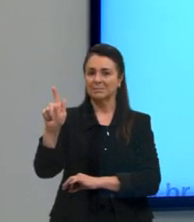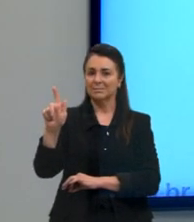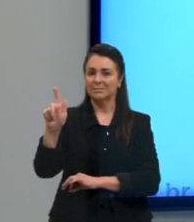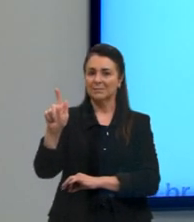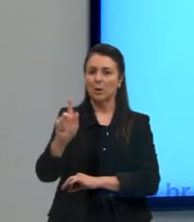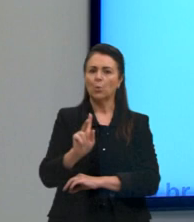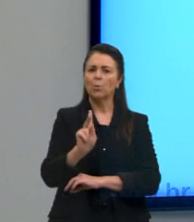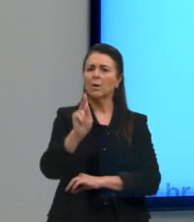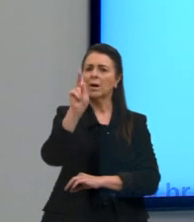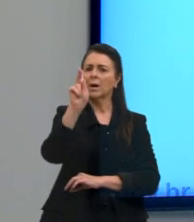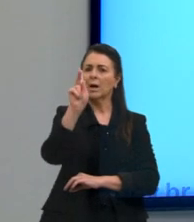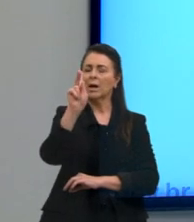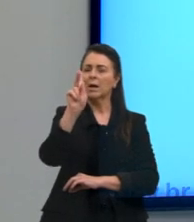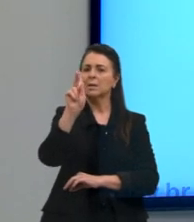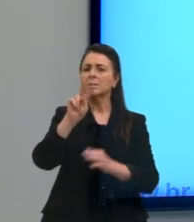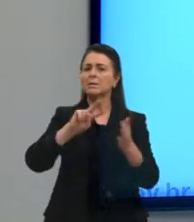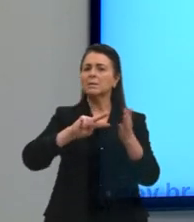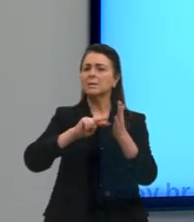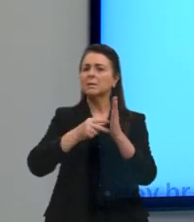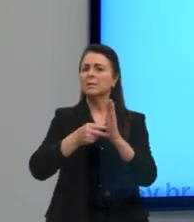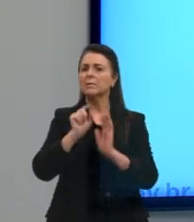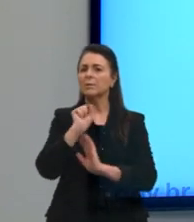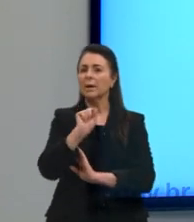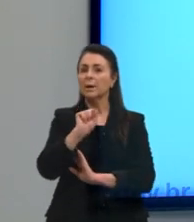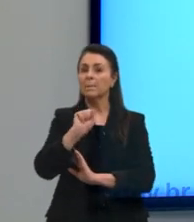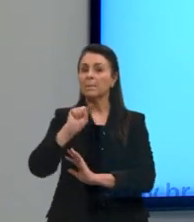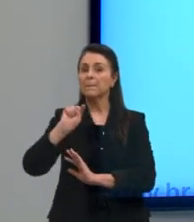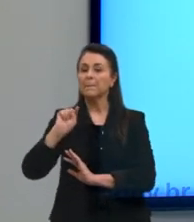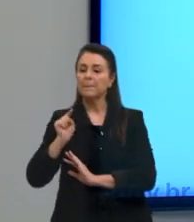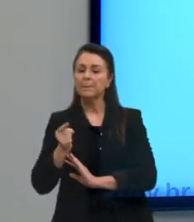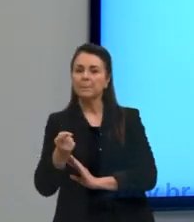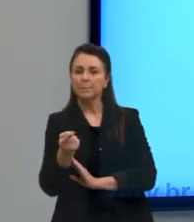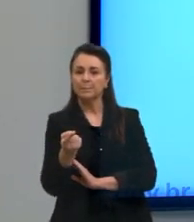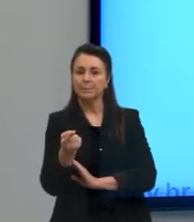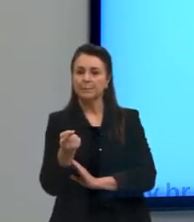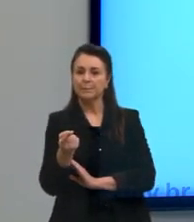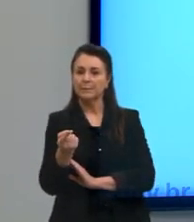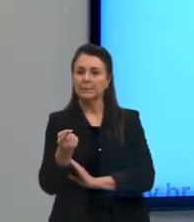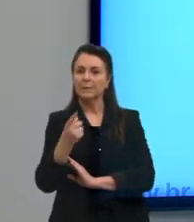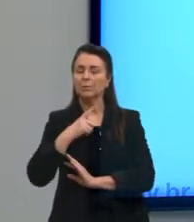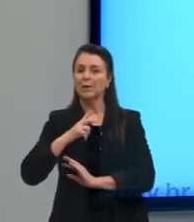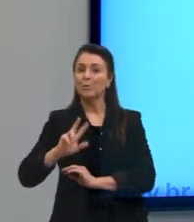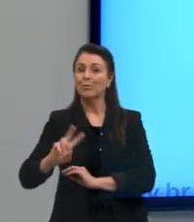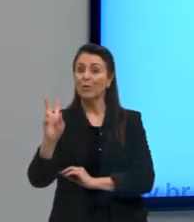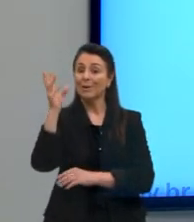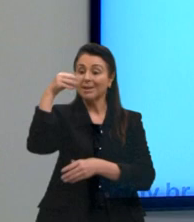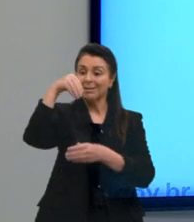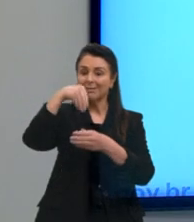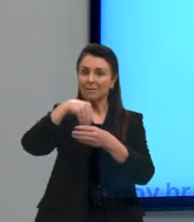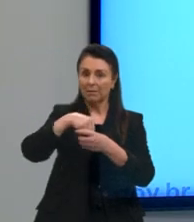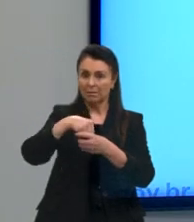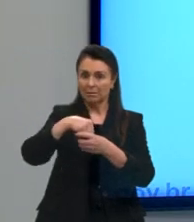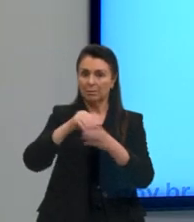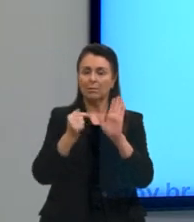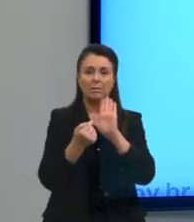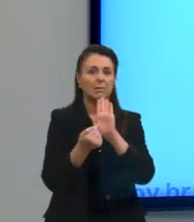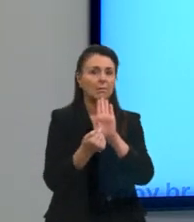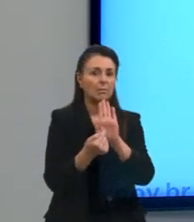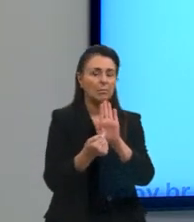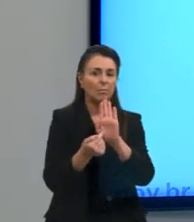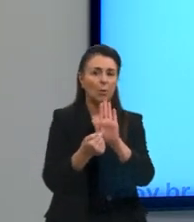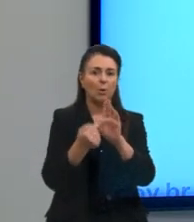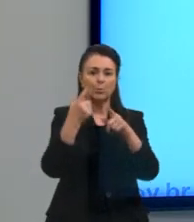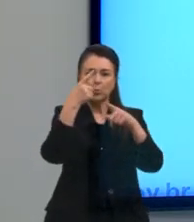sabe que esse cai significa mil Então tá subir entendido outro valor dentro dele né indica um